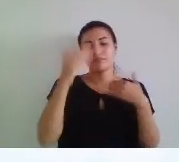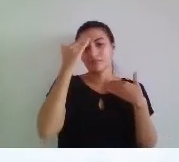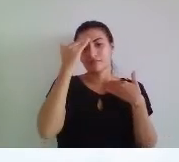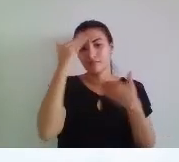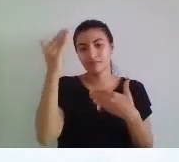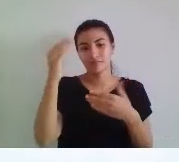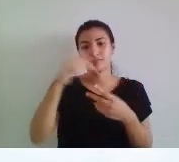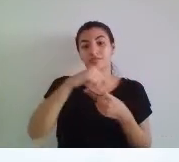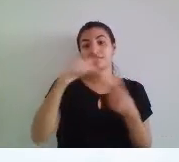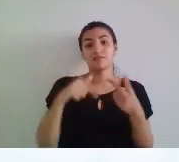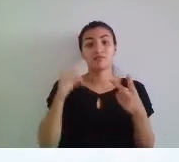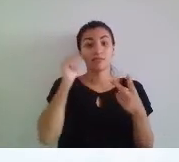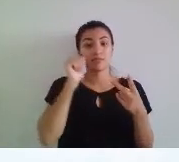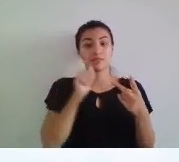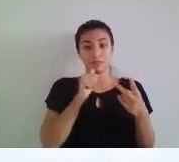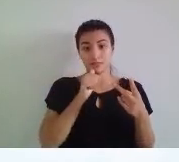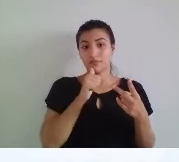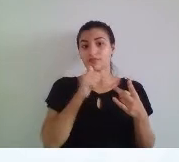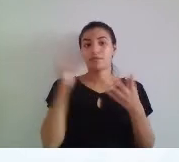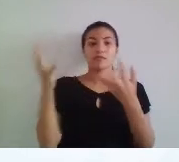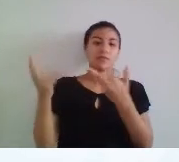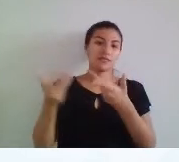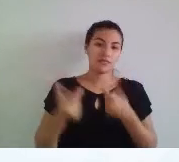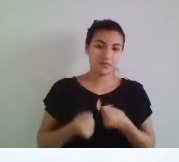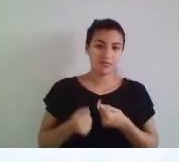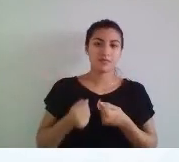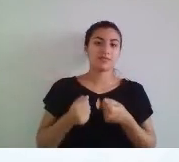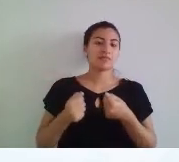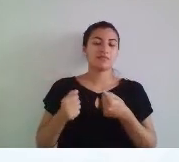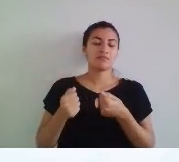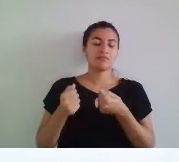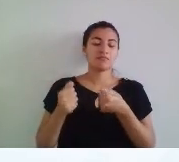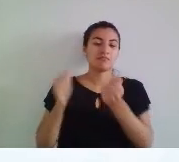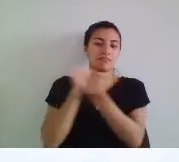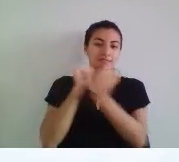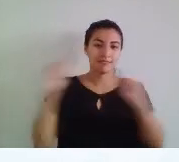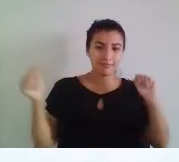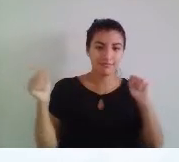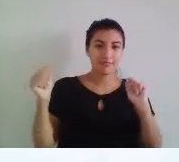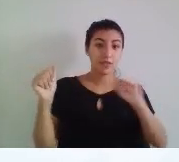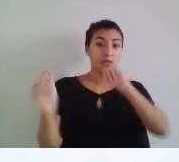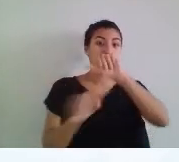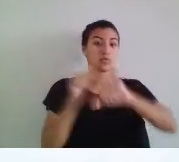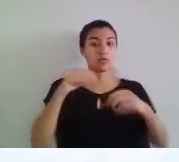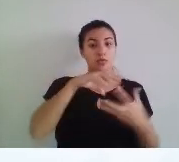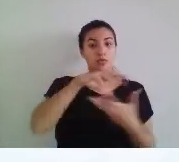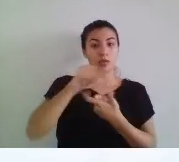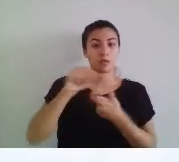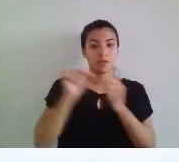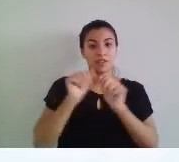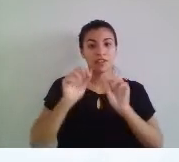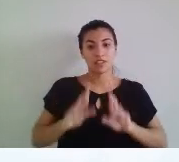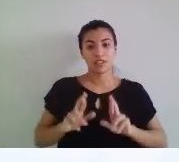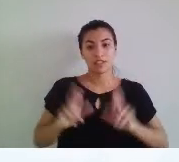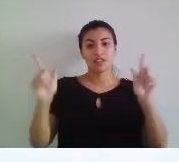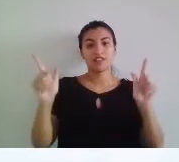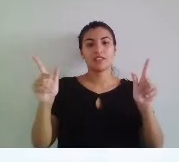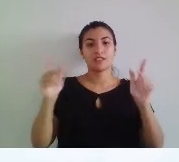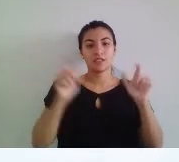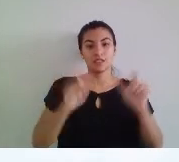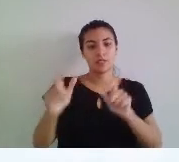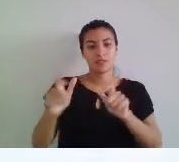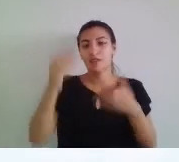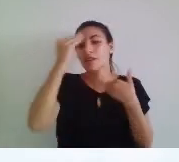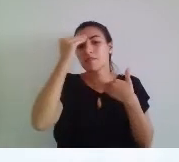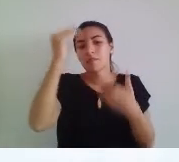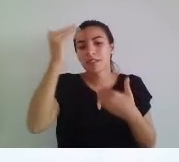a duas mulheres maravilhosas, grandiosas e que mudam o mundo, que fazem a diferença por onde passam.